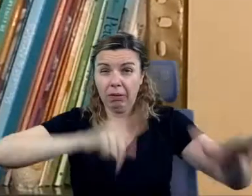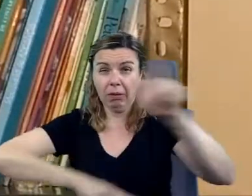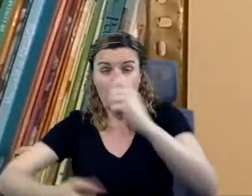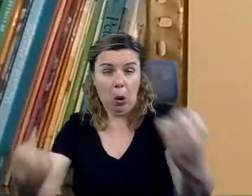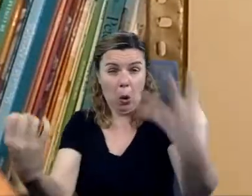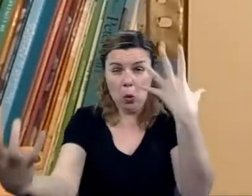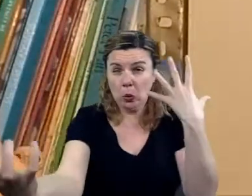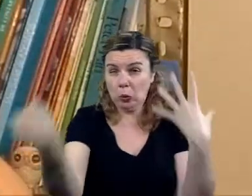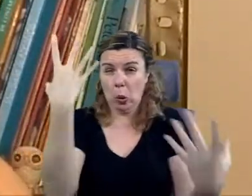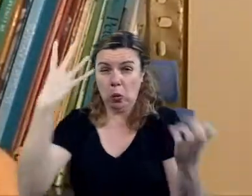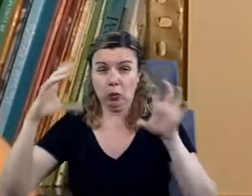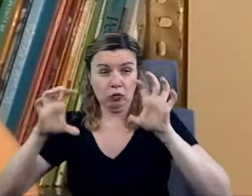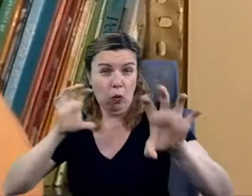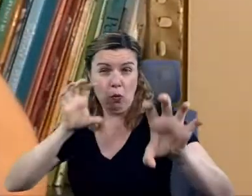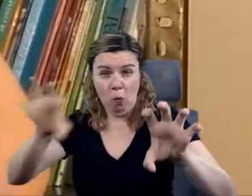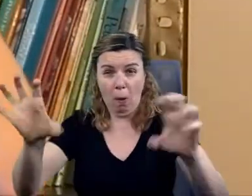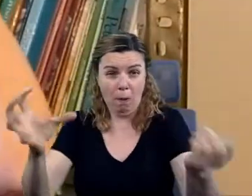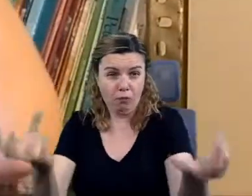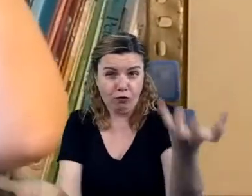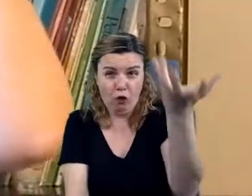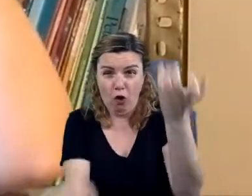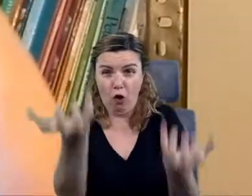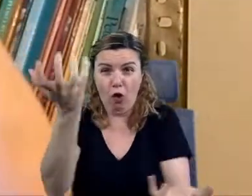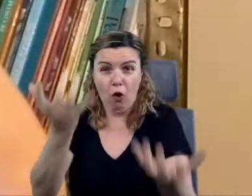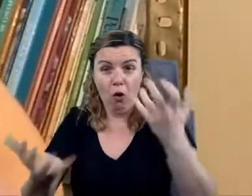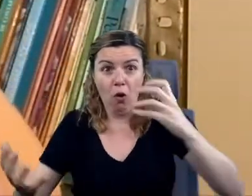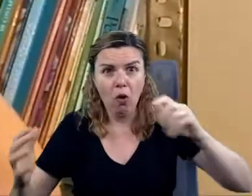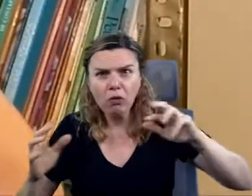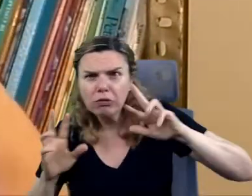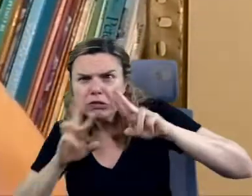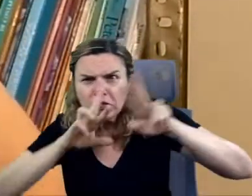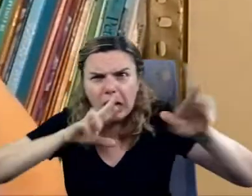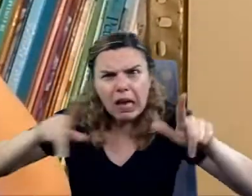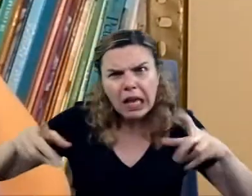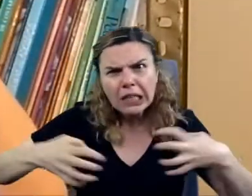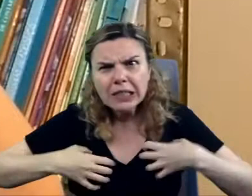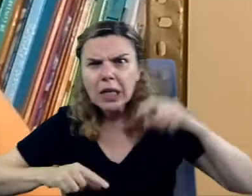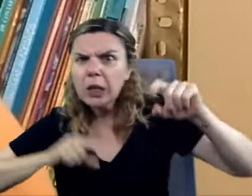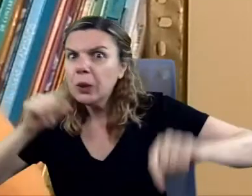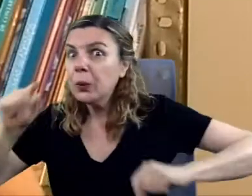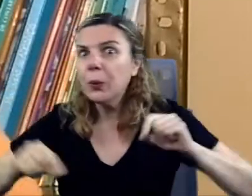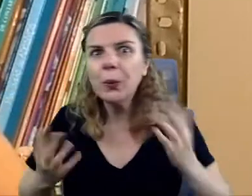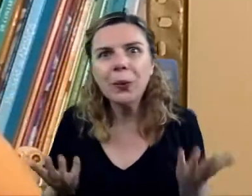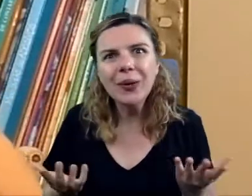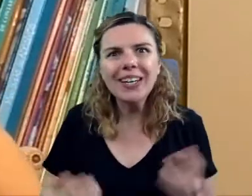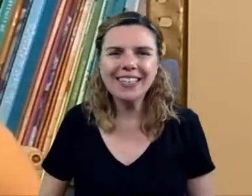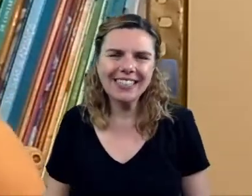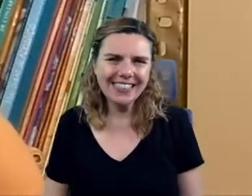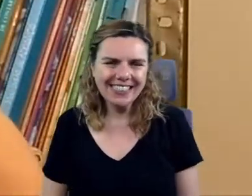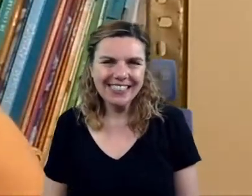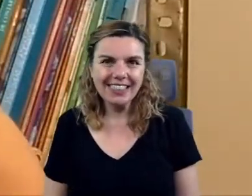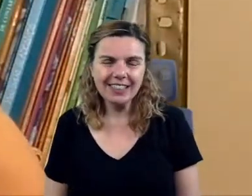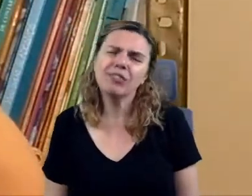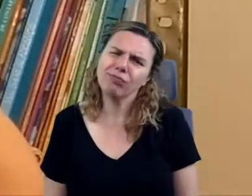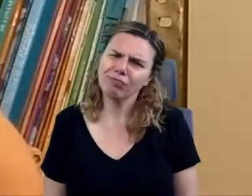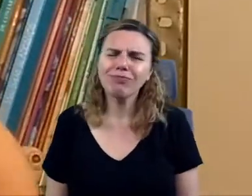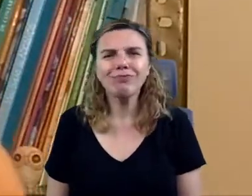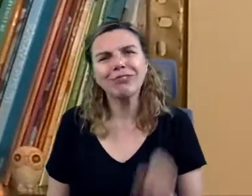luzes que explodem, manchas incendiadas e figuras misteriosas.